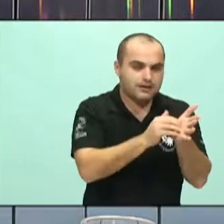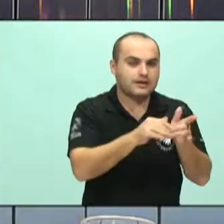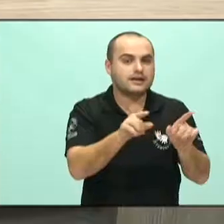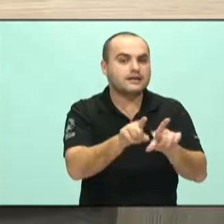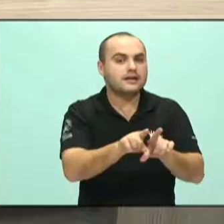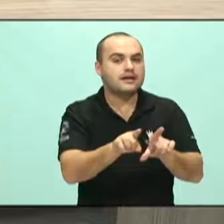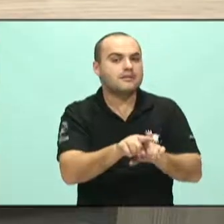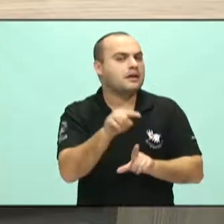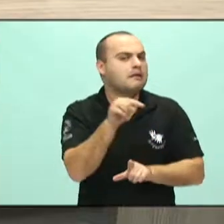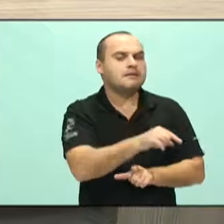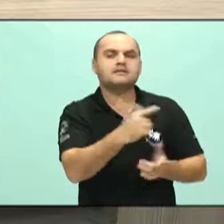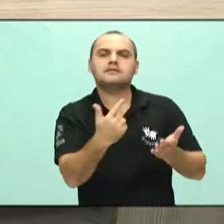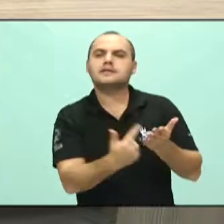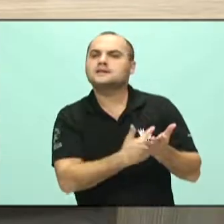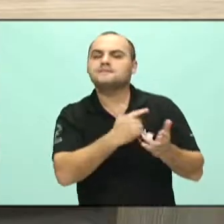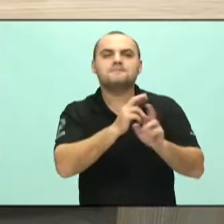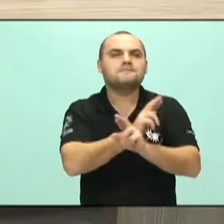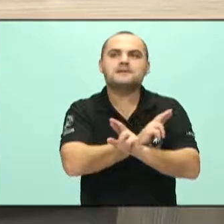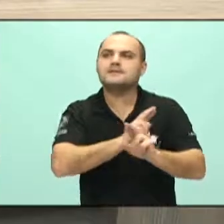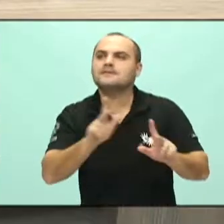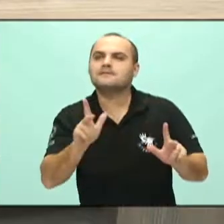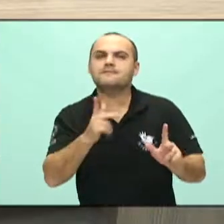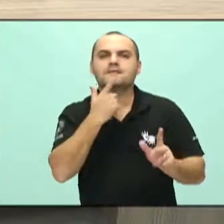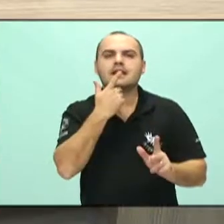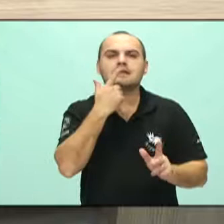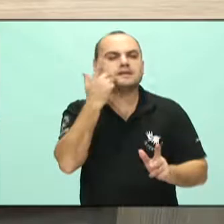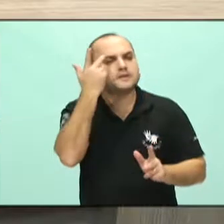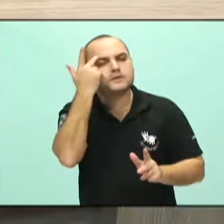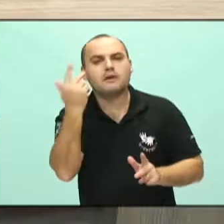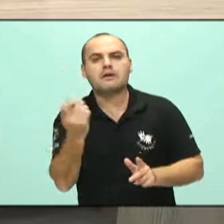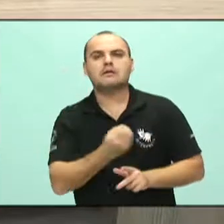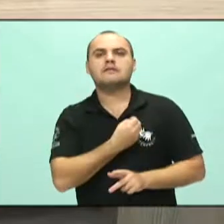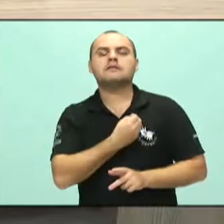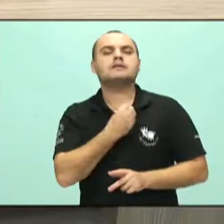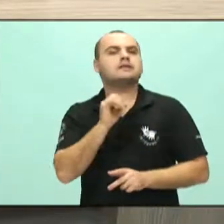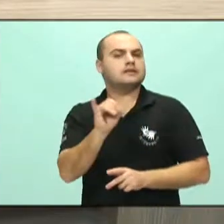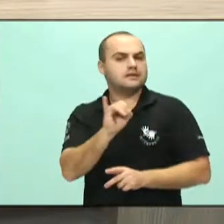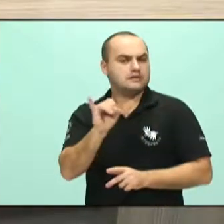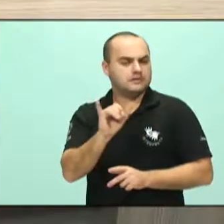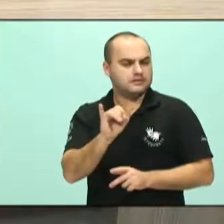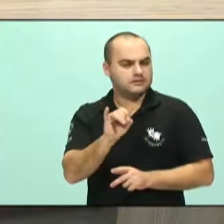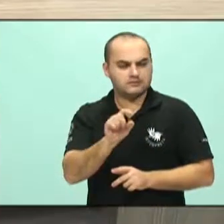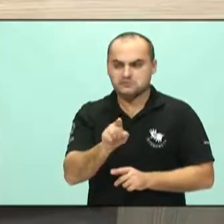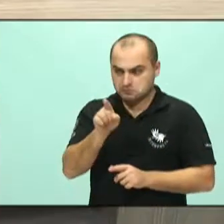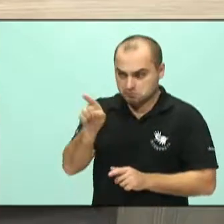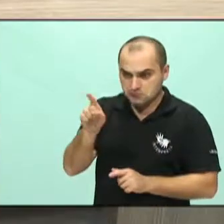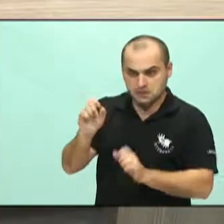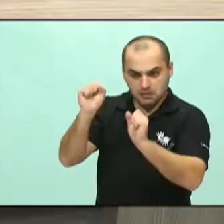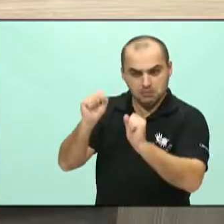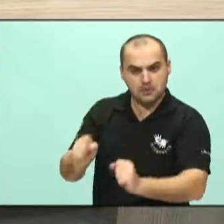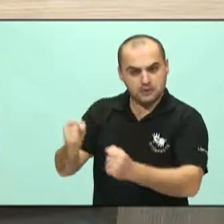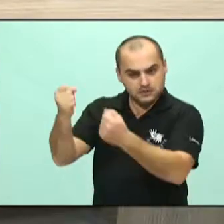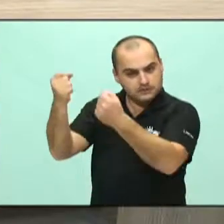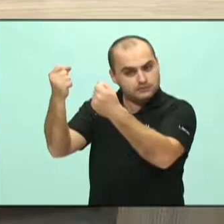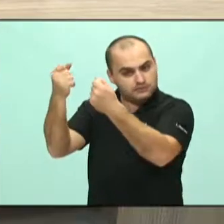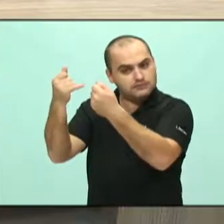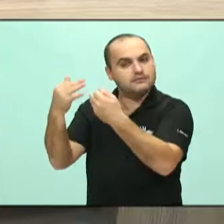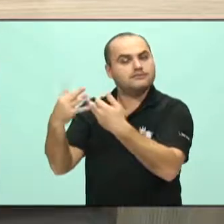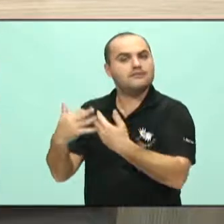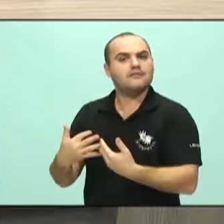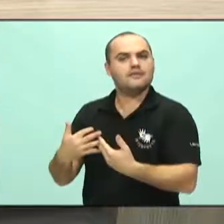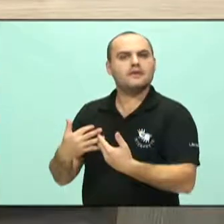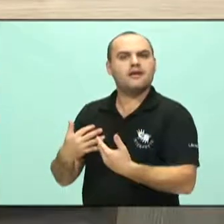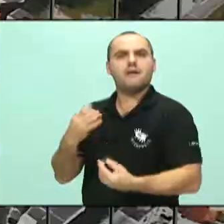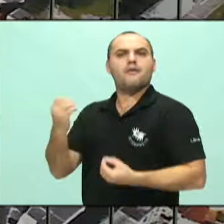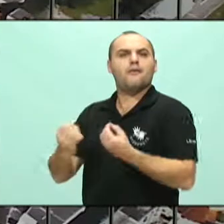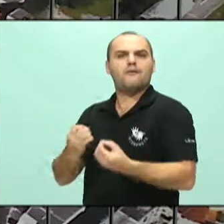de diferente contando a trajetória da cidade. O senhor pode contar para a gente como é que foi toda essa trajetória,